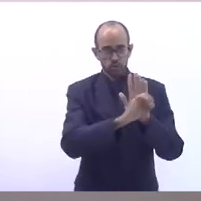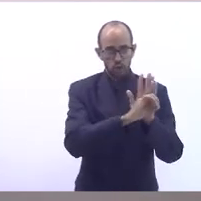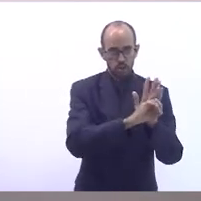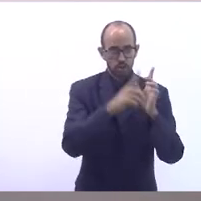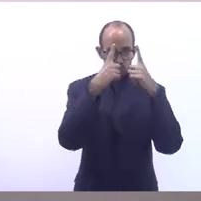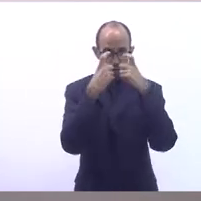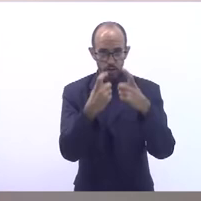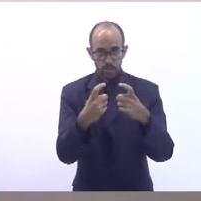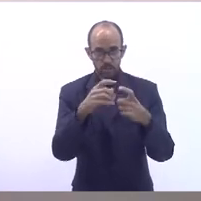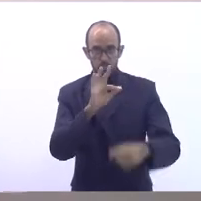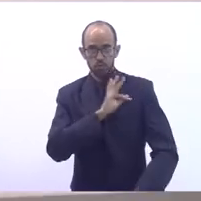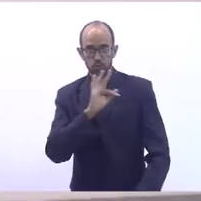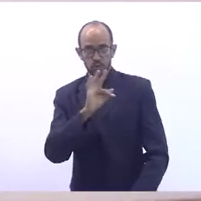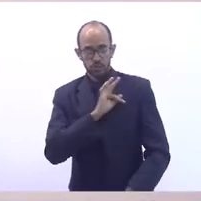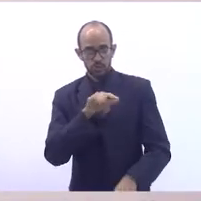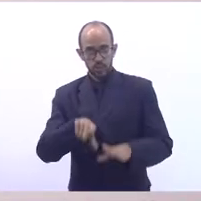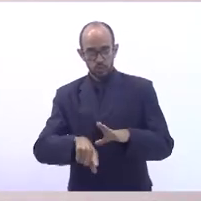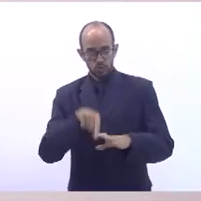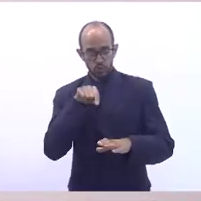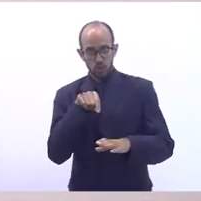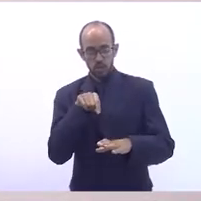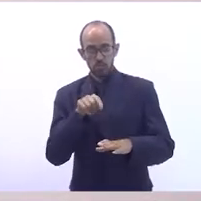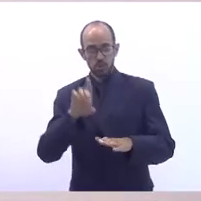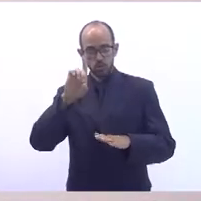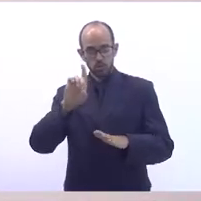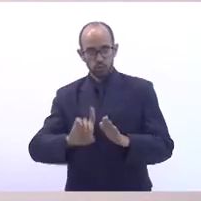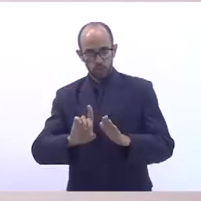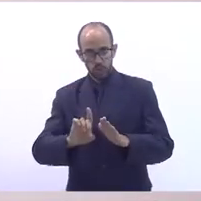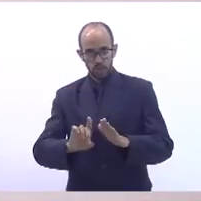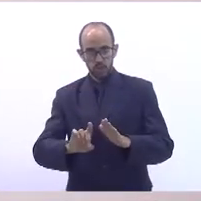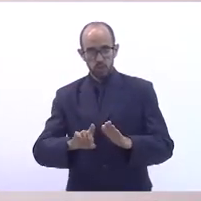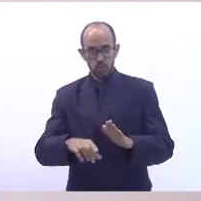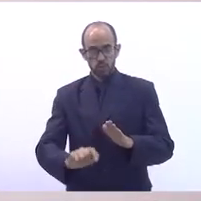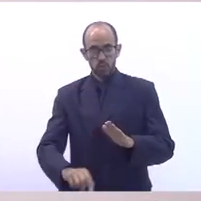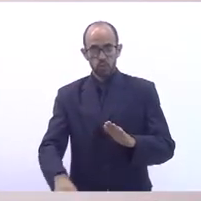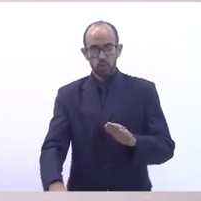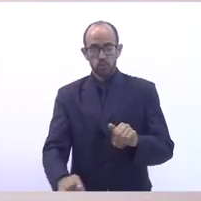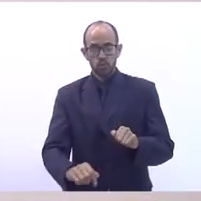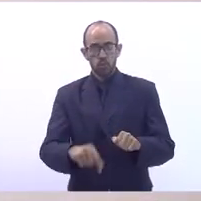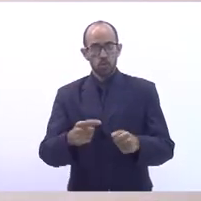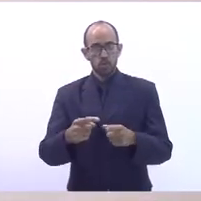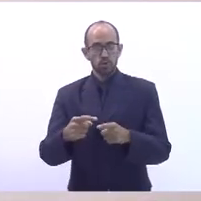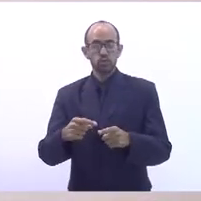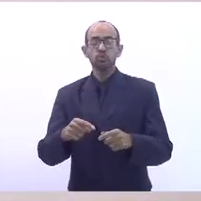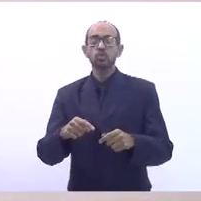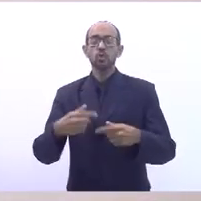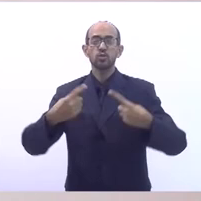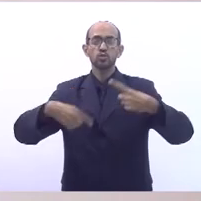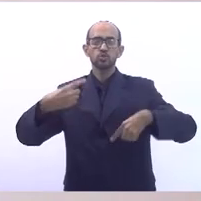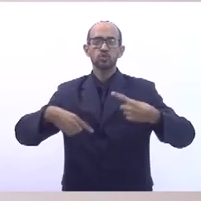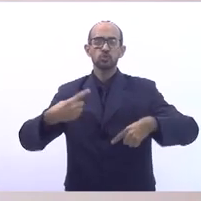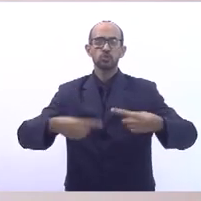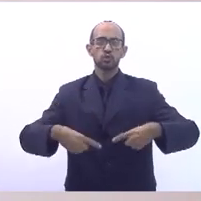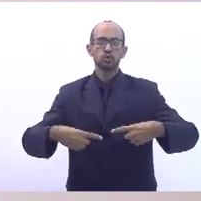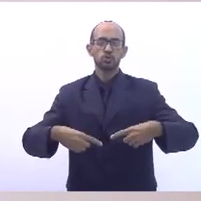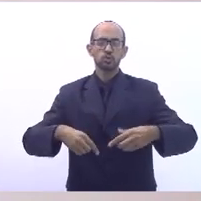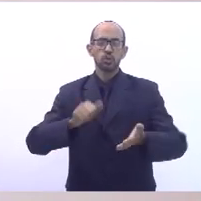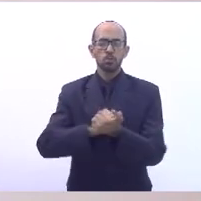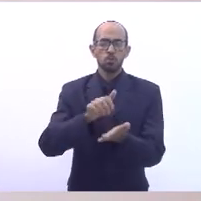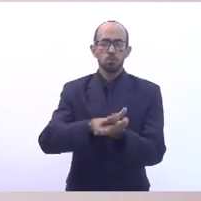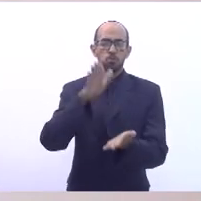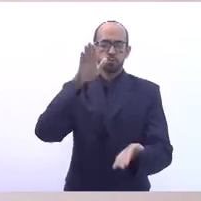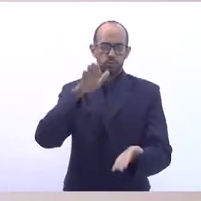policial EA preferência por um direito penal simbólico sendo a consequência do discurso punitivo no país